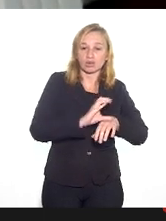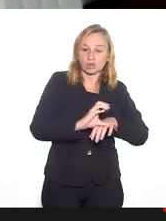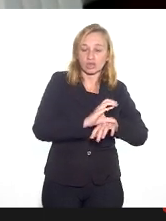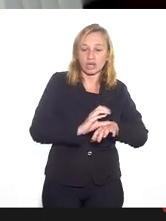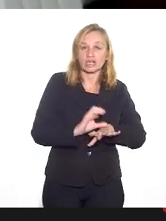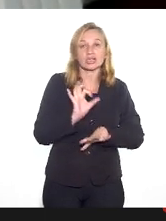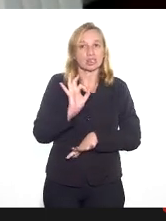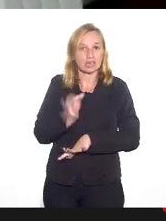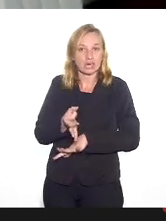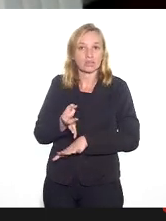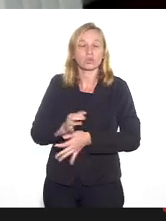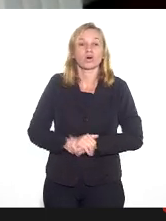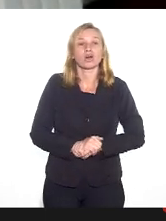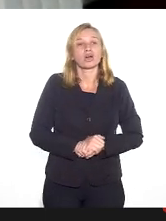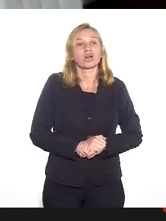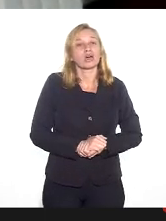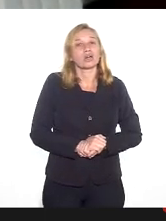que há